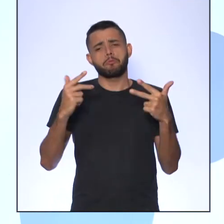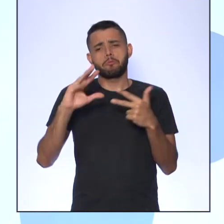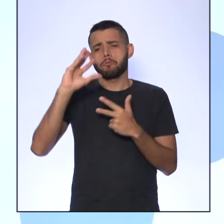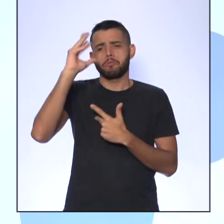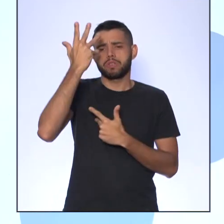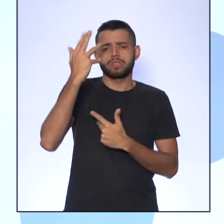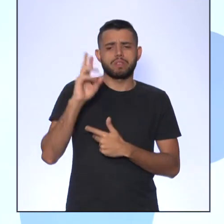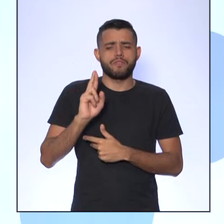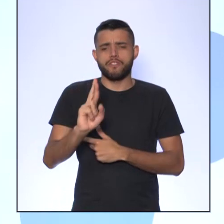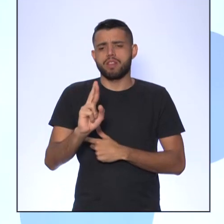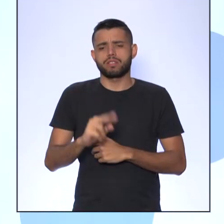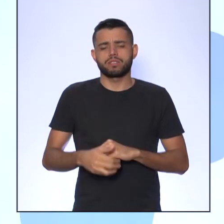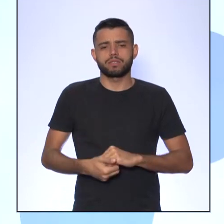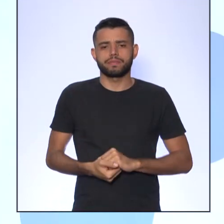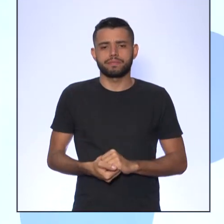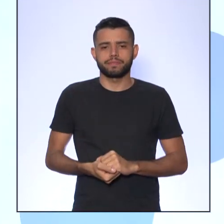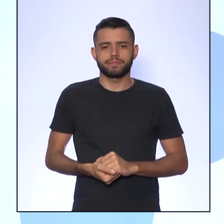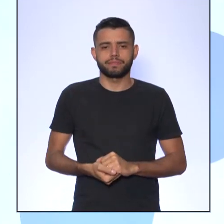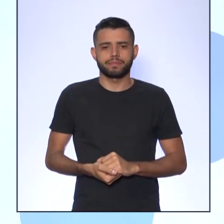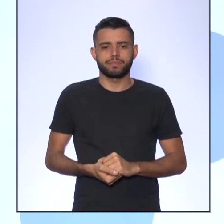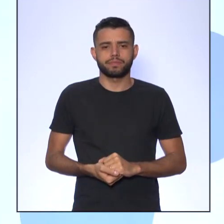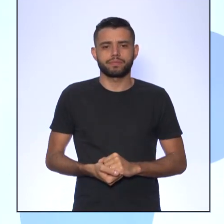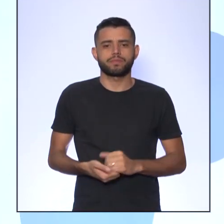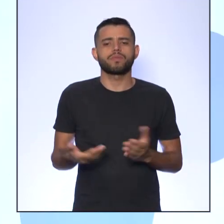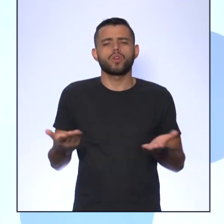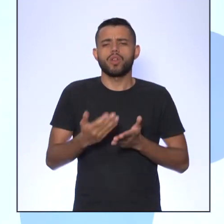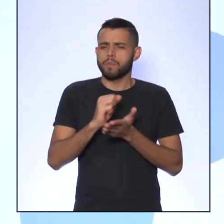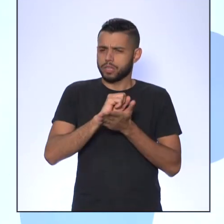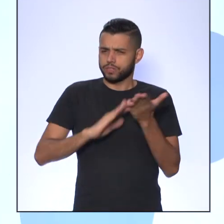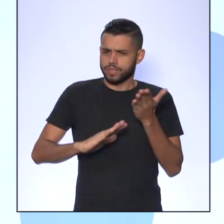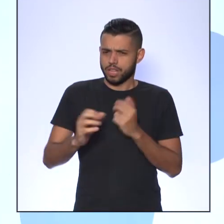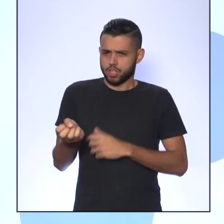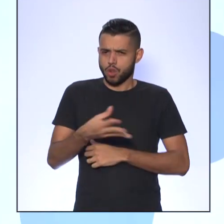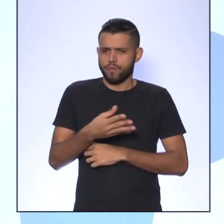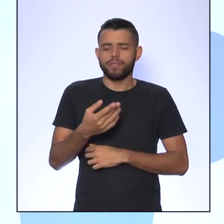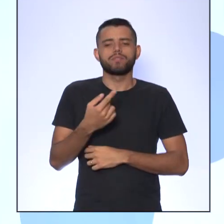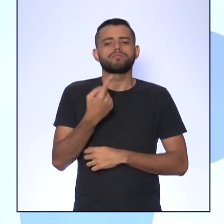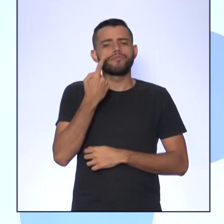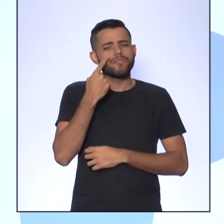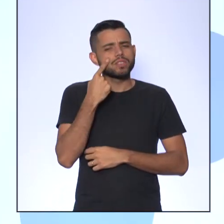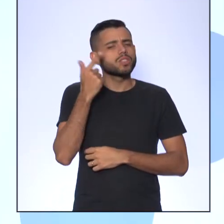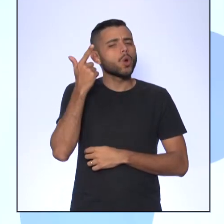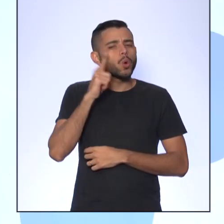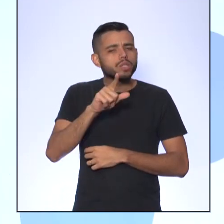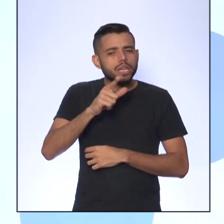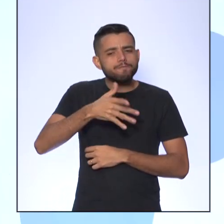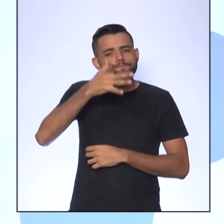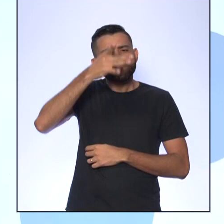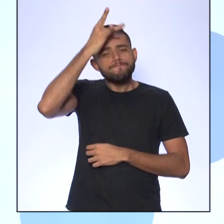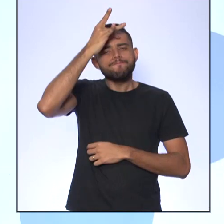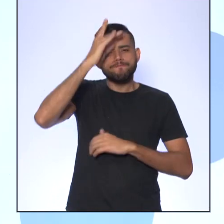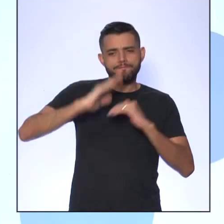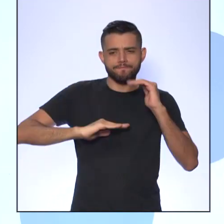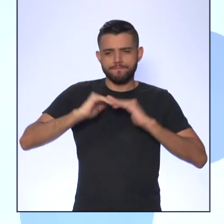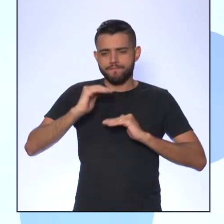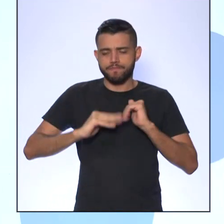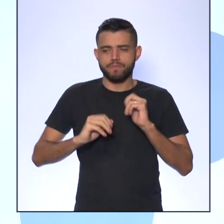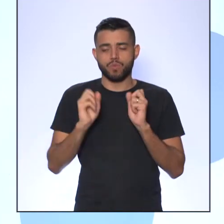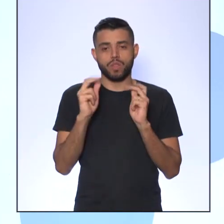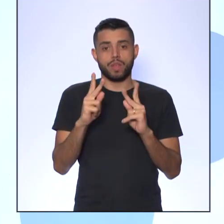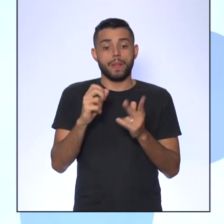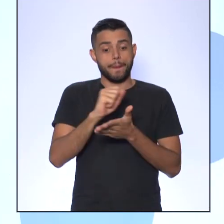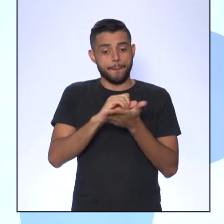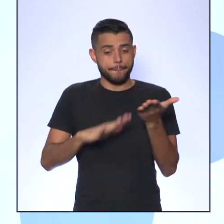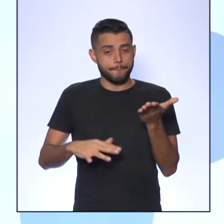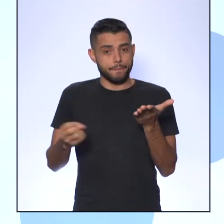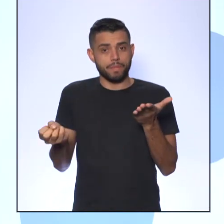alguma referência, né? Vamos tentar uma nova atividade para ver se vocês conseguem fixar essa habilidade, né? Nessa nova atividade,